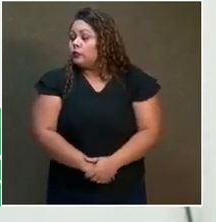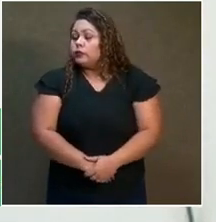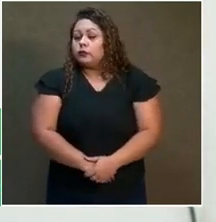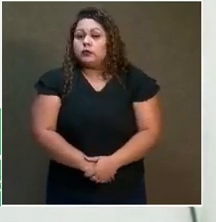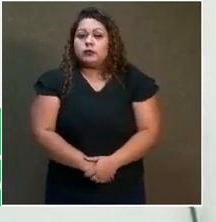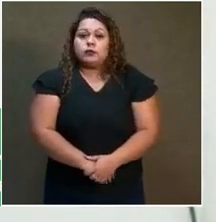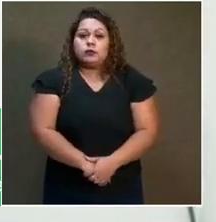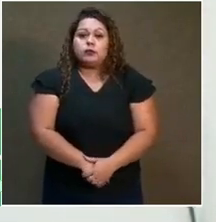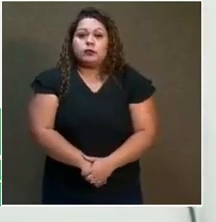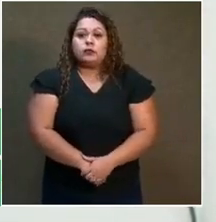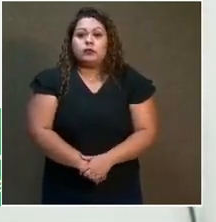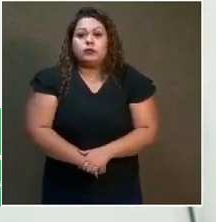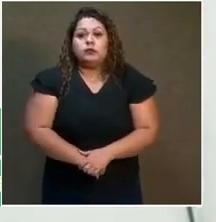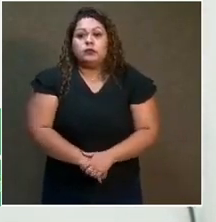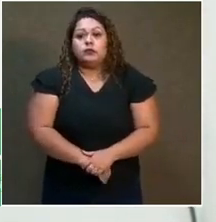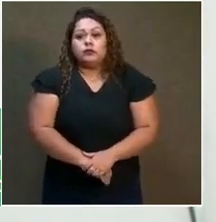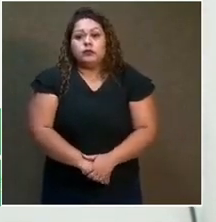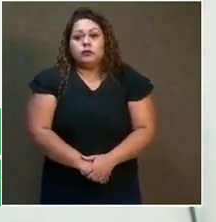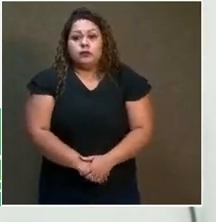Sobe, sobe.